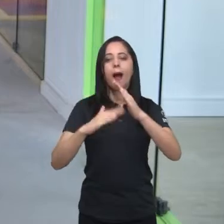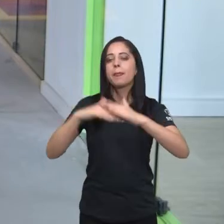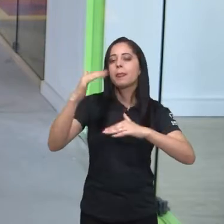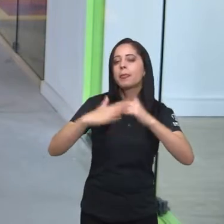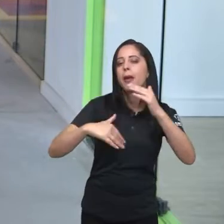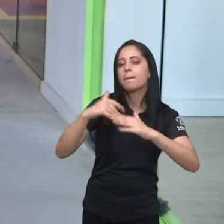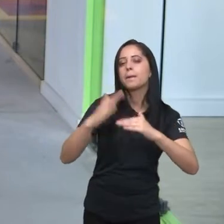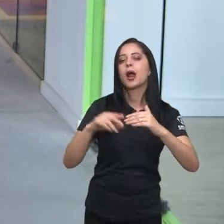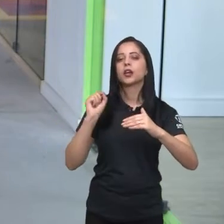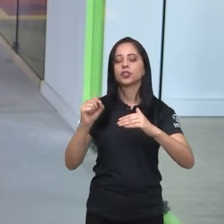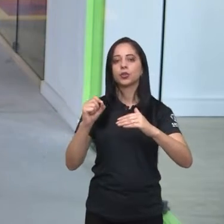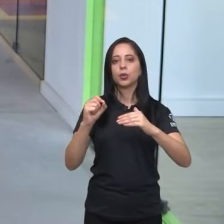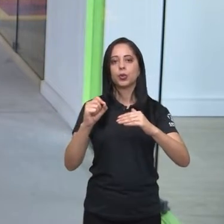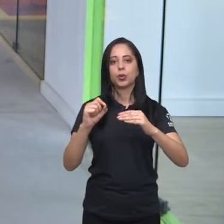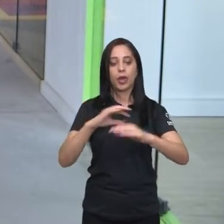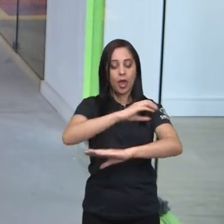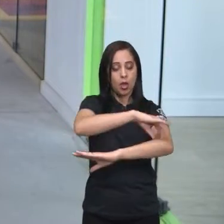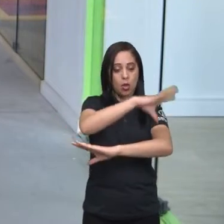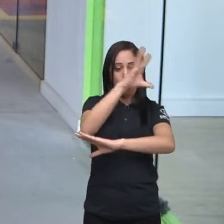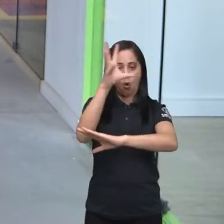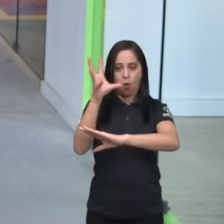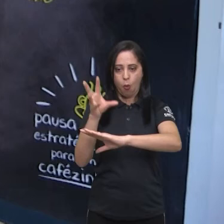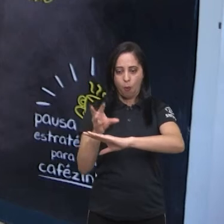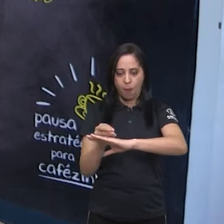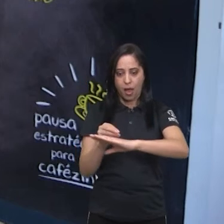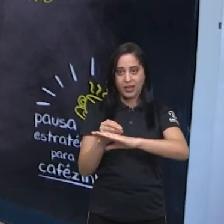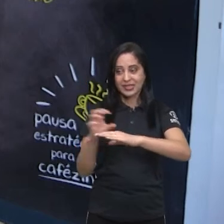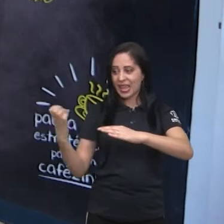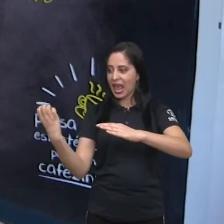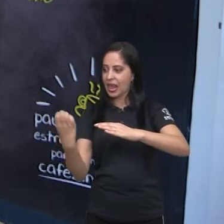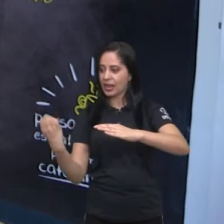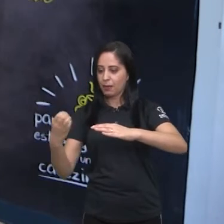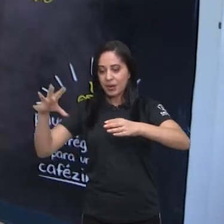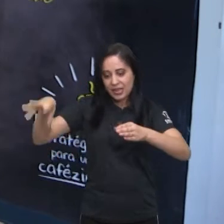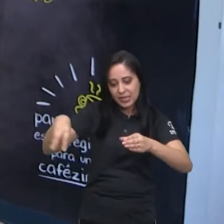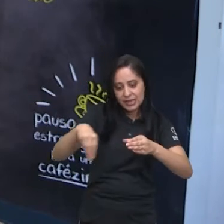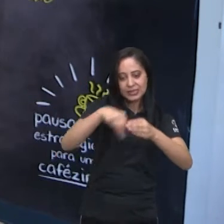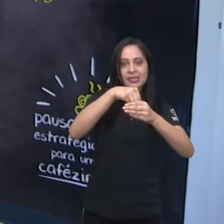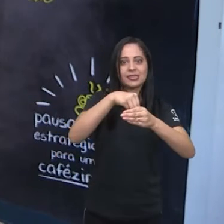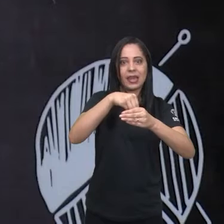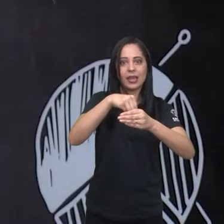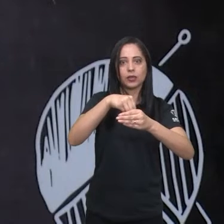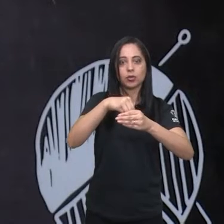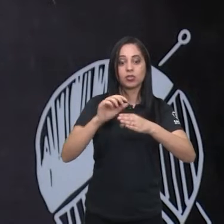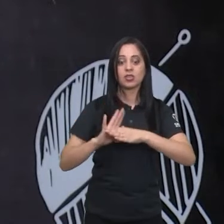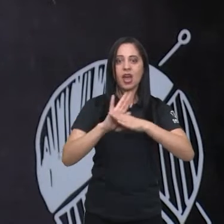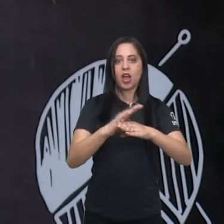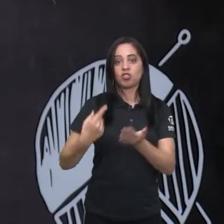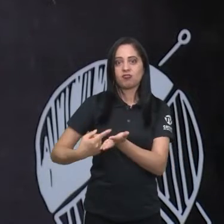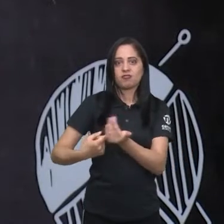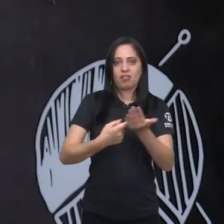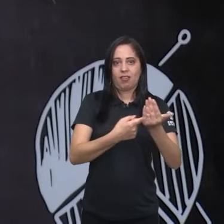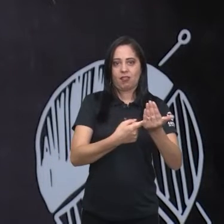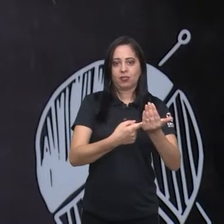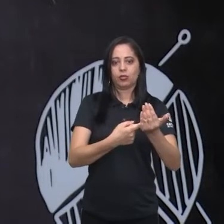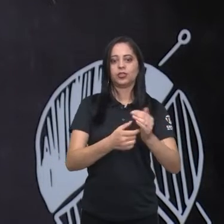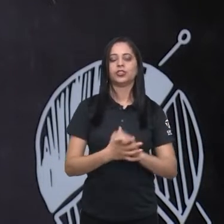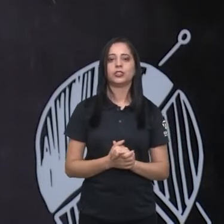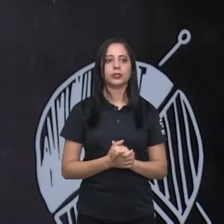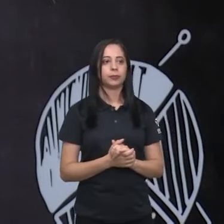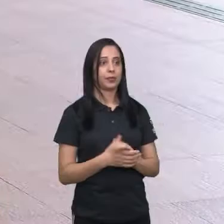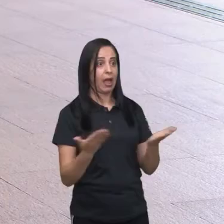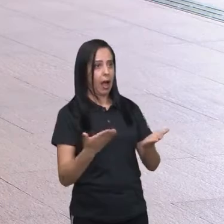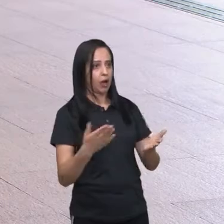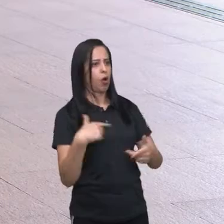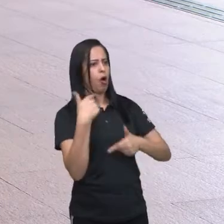o local vai funcionar como um cluster de inovação que vai abrigar empresas de tecnologia com soluções inovadoras para o